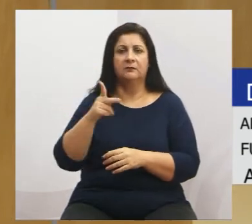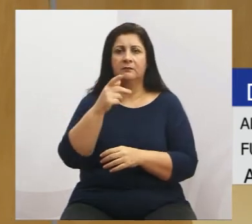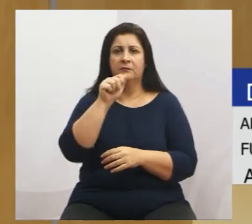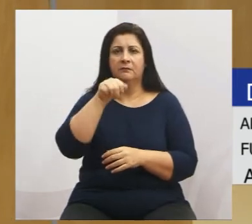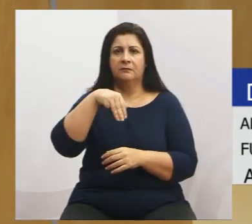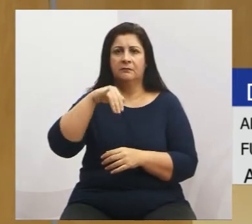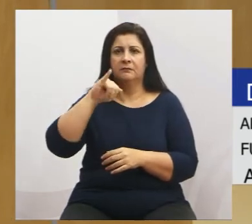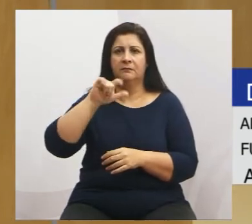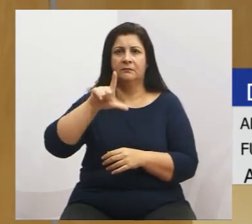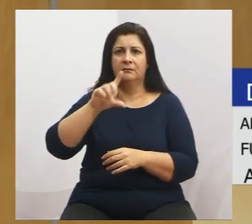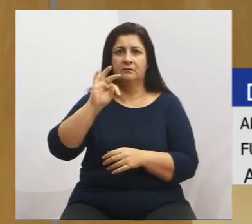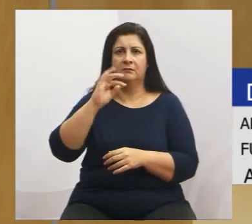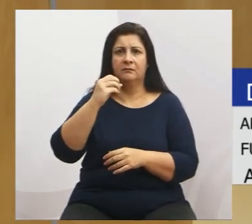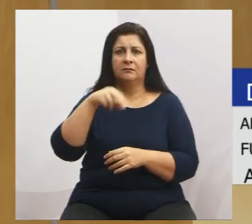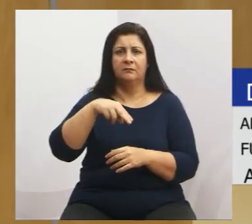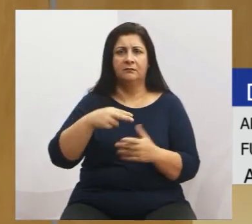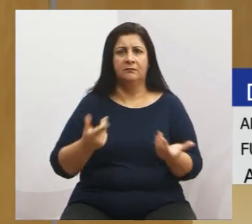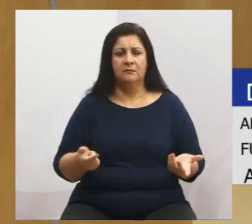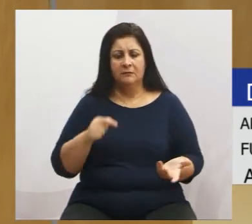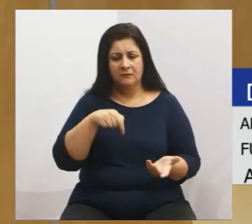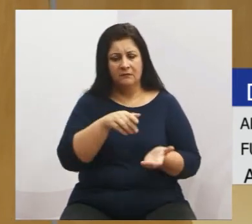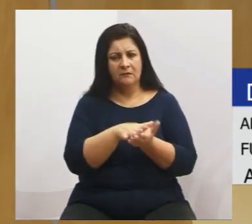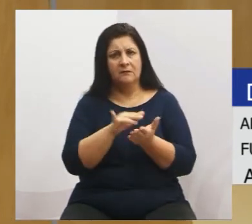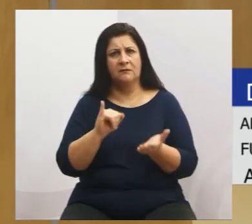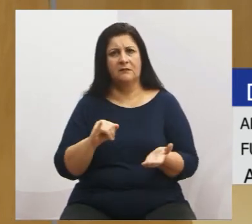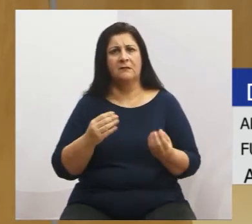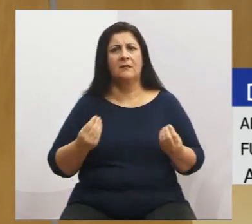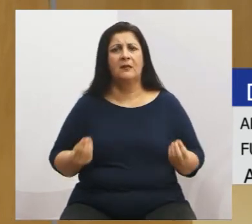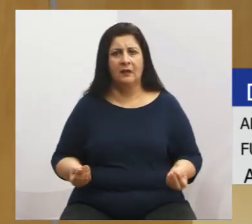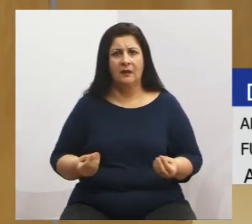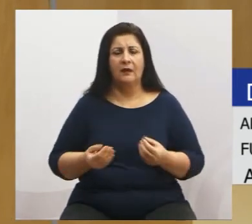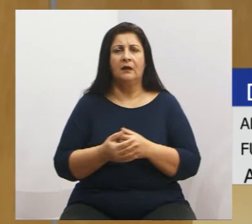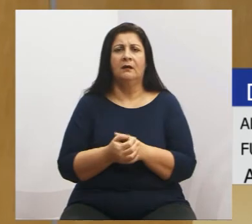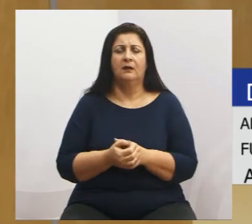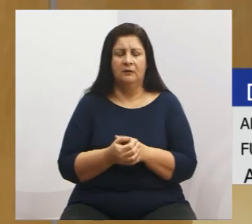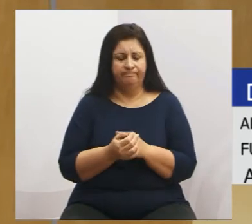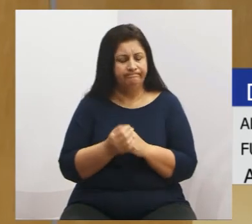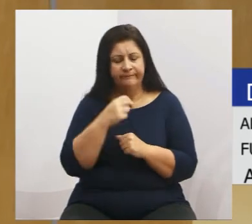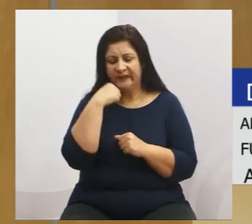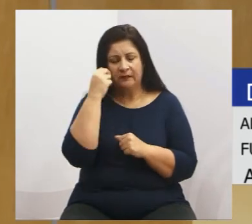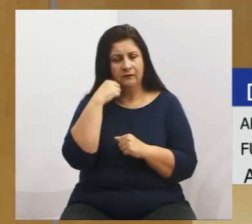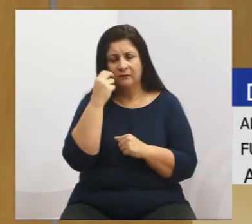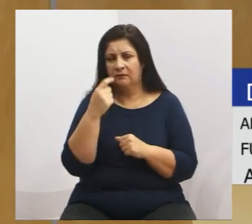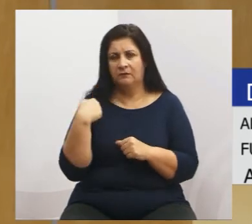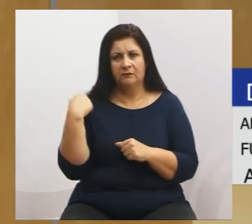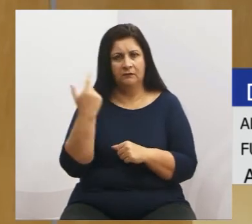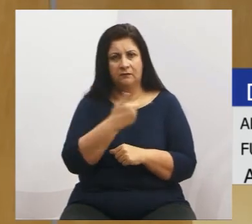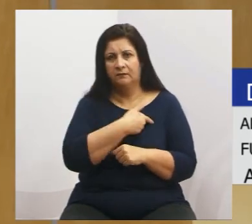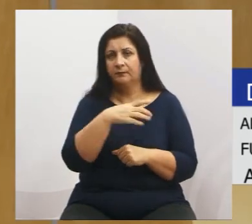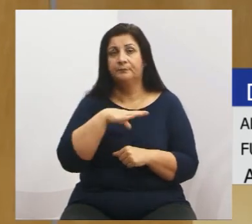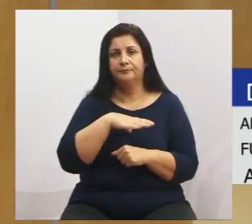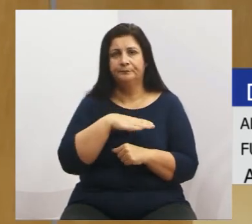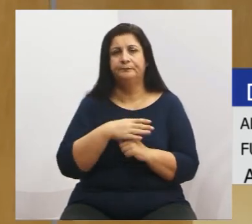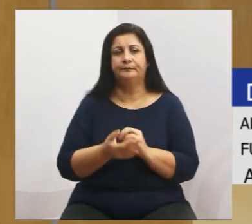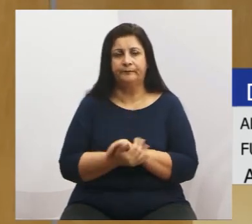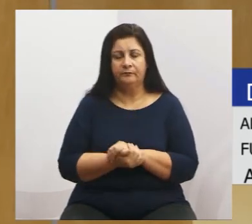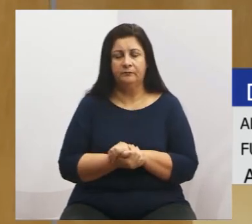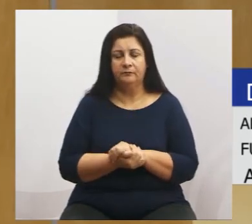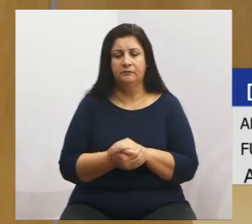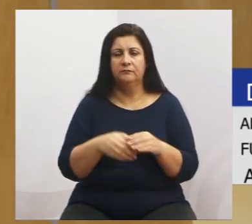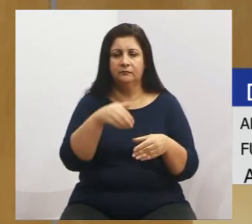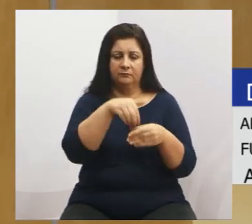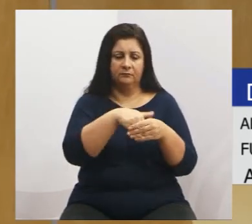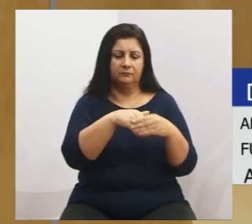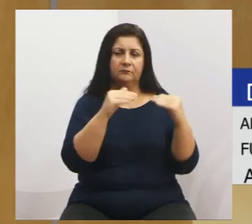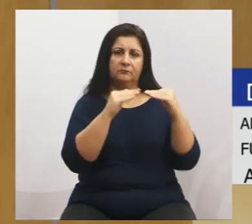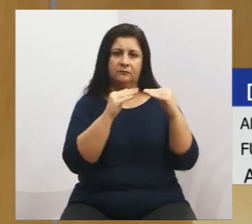1.200.000 aqui na cidade de Jacareí, isso não passa de uma vergonha para a nossa cidade. Meu voto é